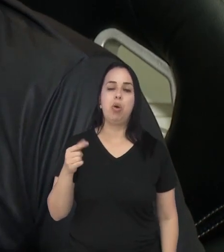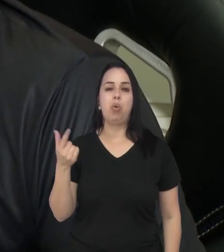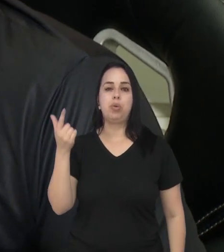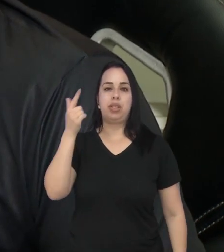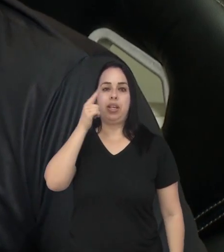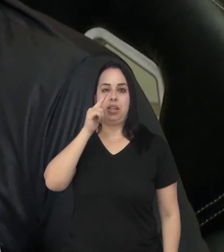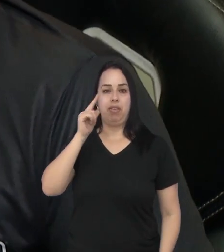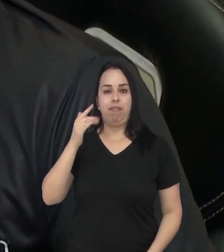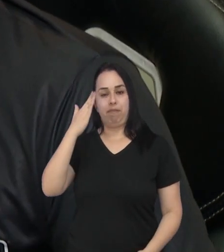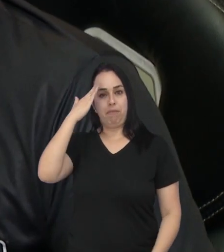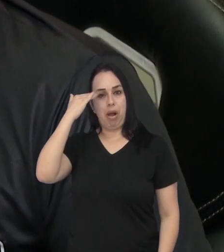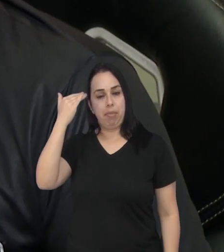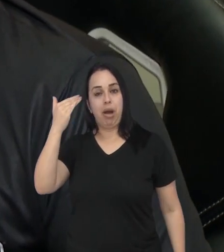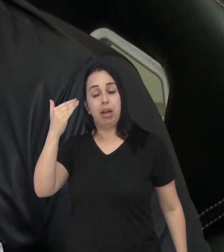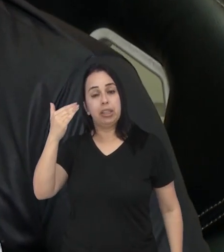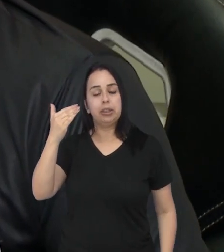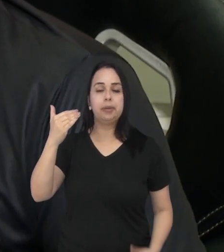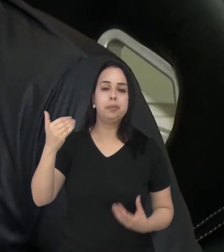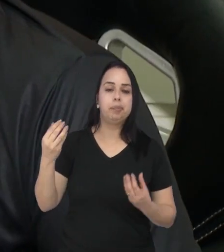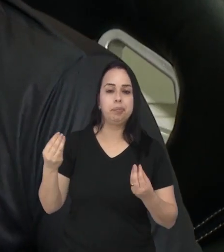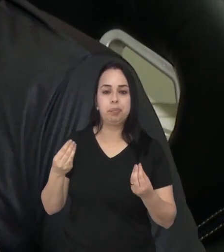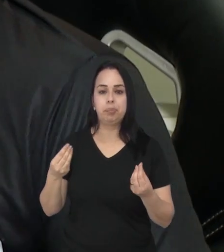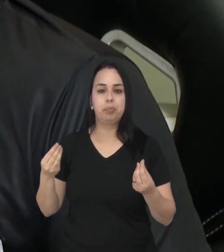acabei me destacando e com isso